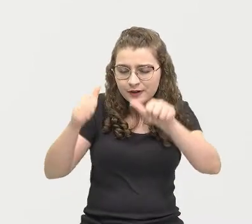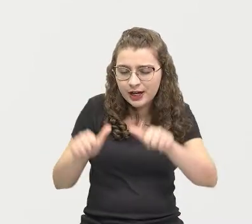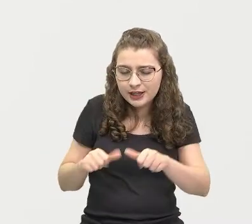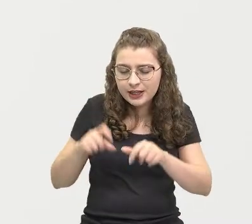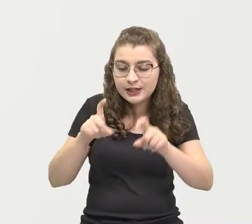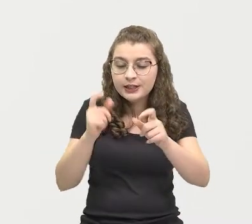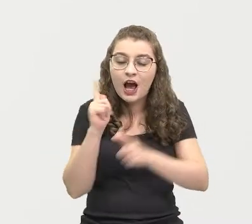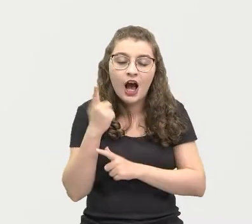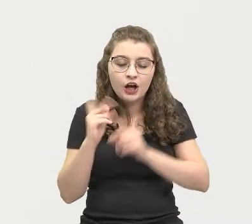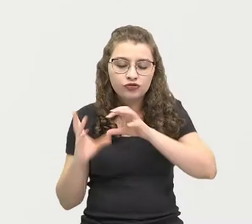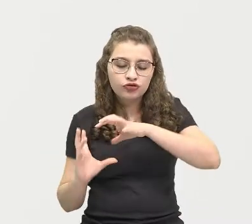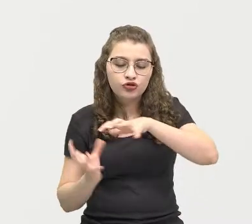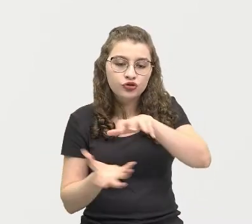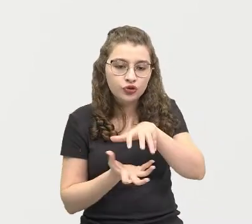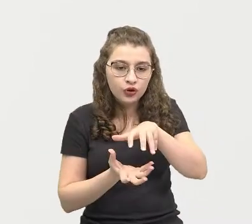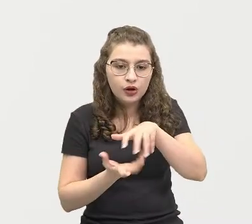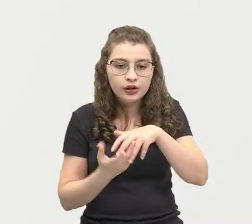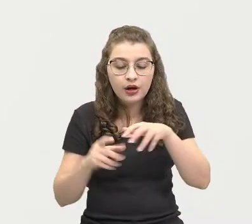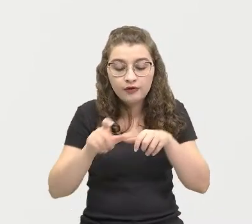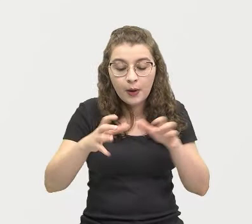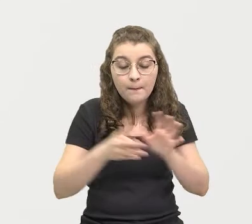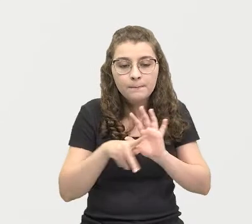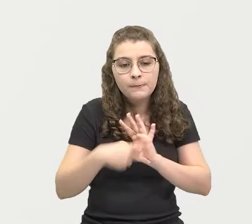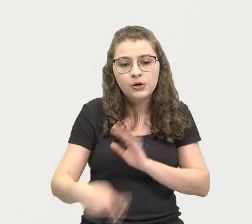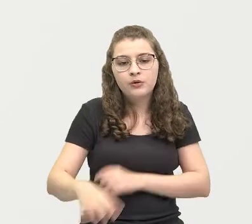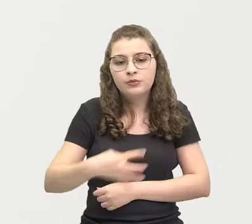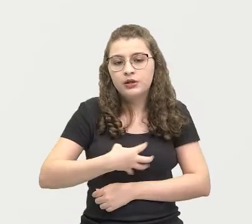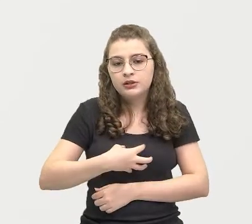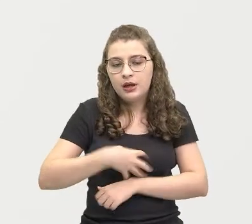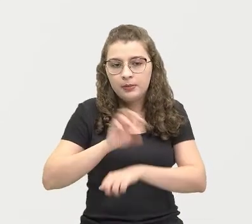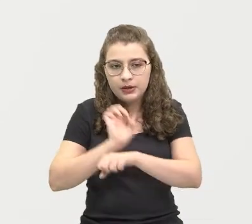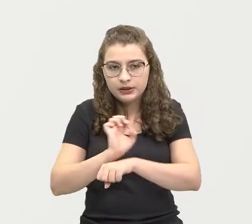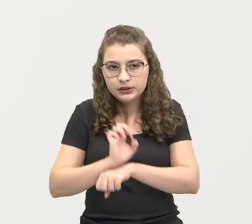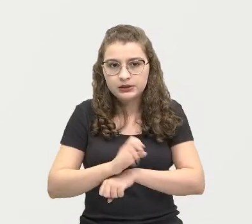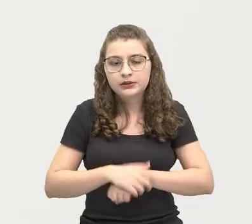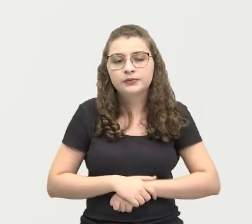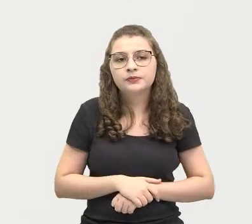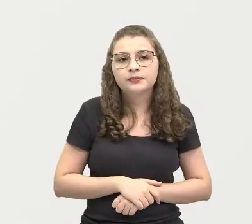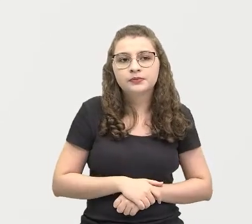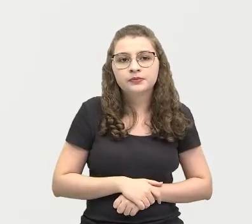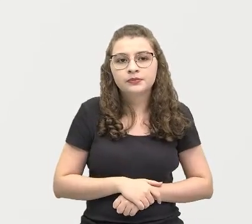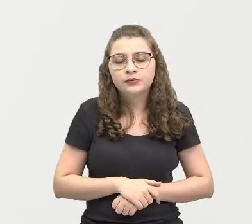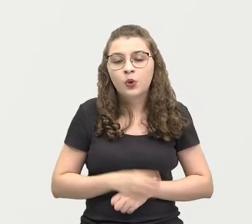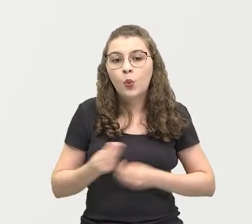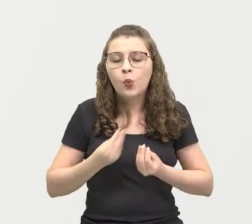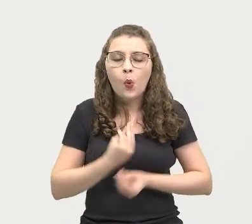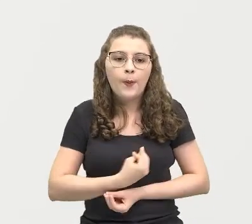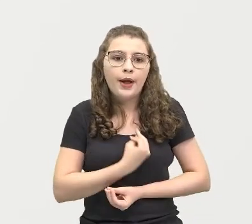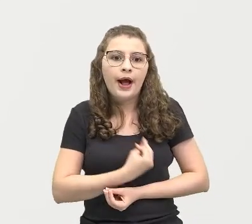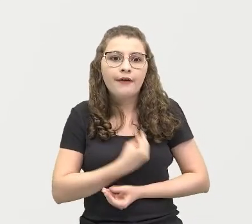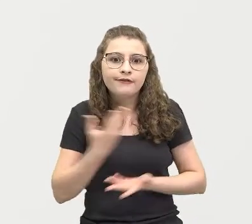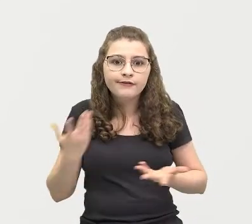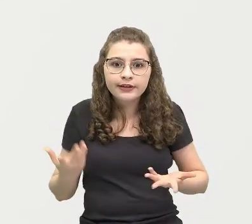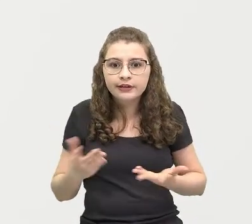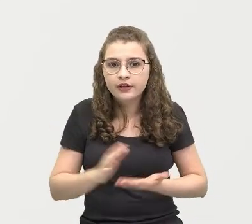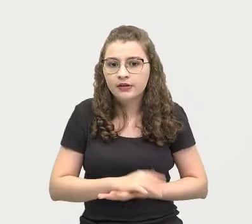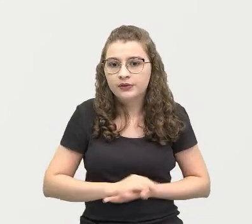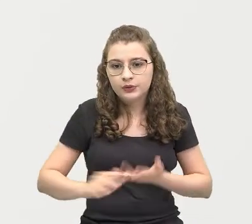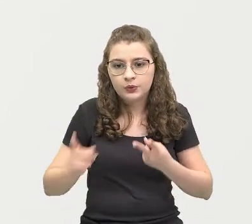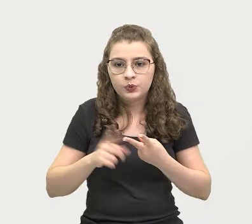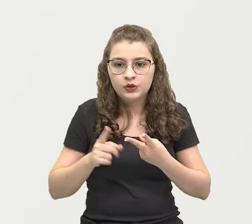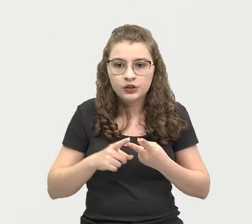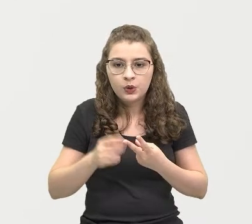a geografia do sertão, como é que o homem vive. No segundo momento ele vai falar